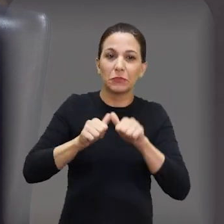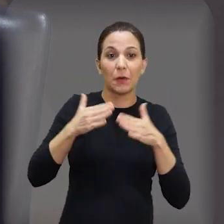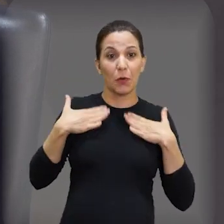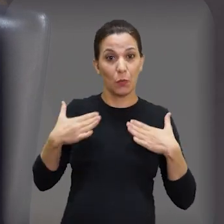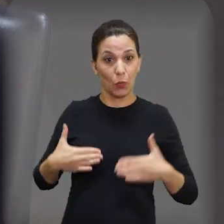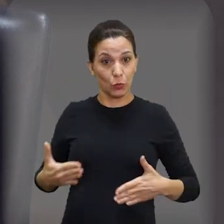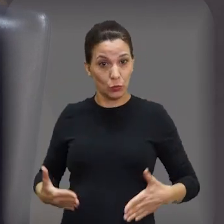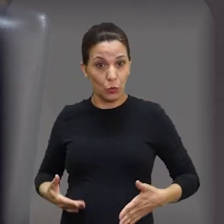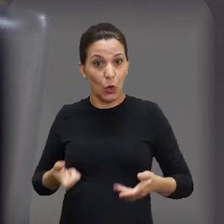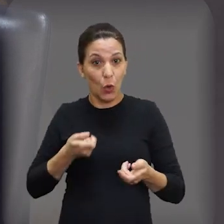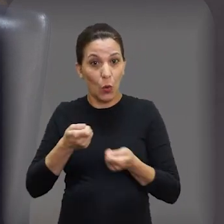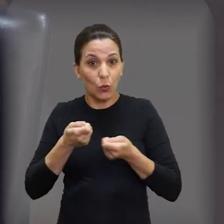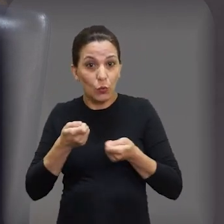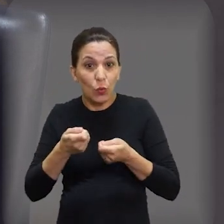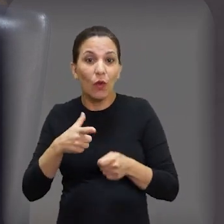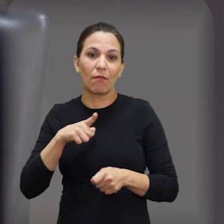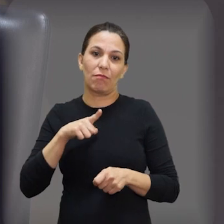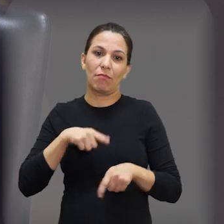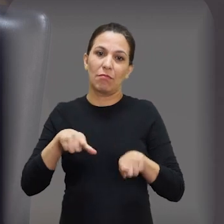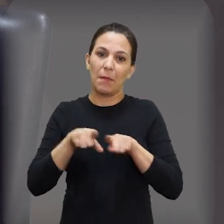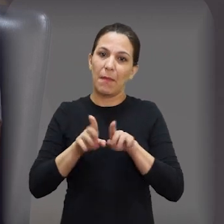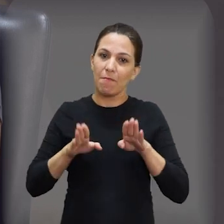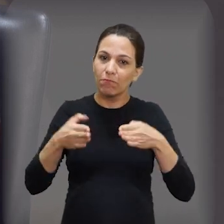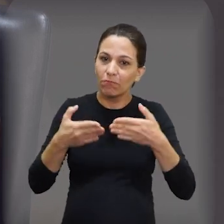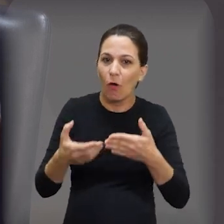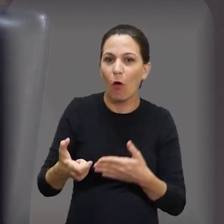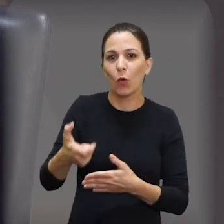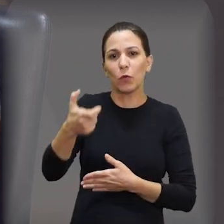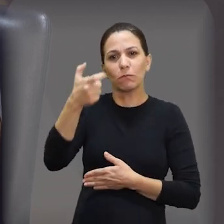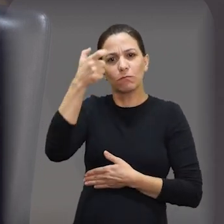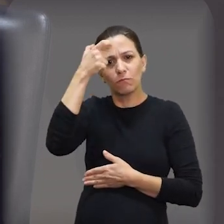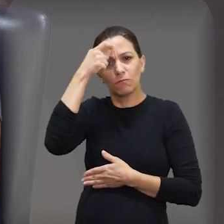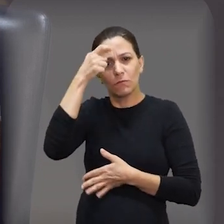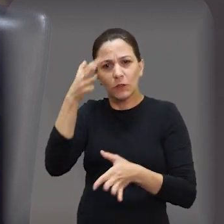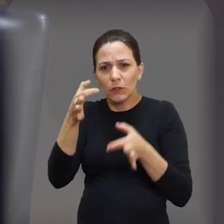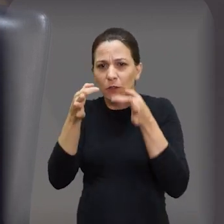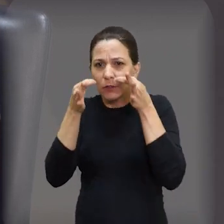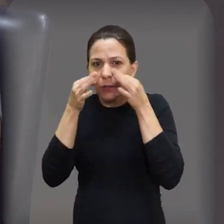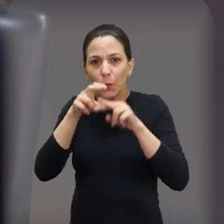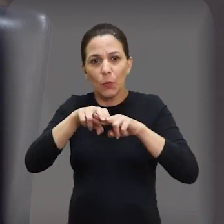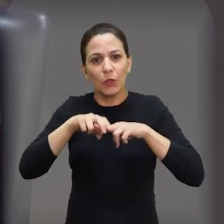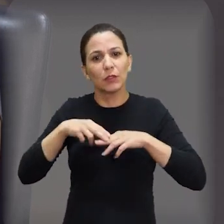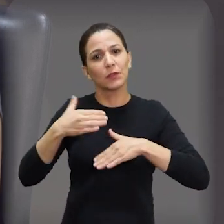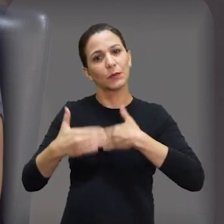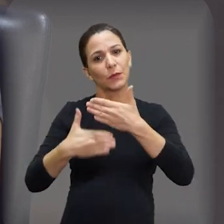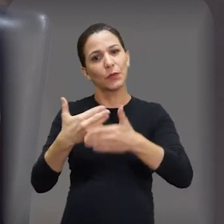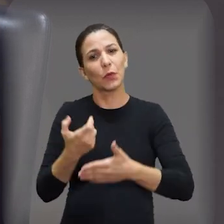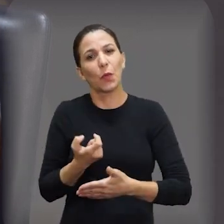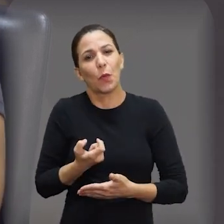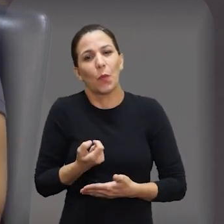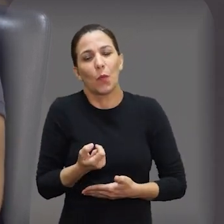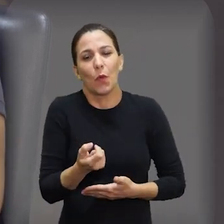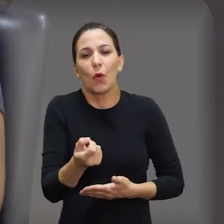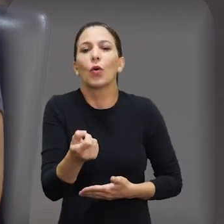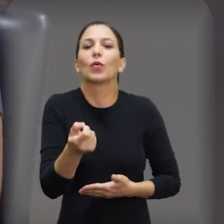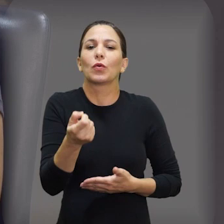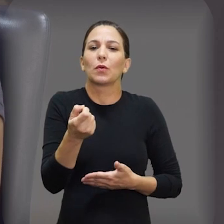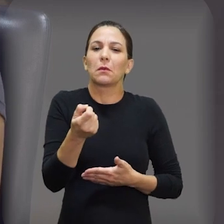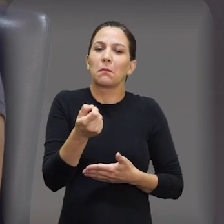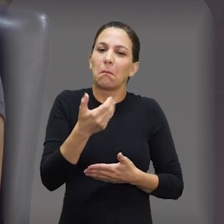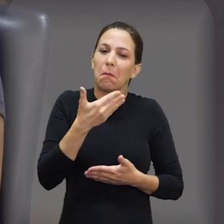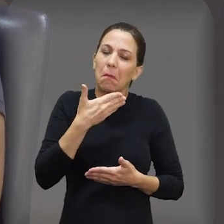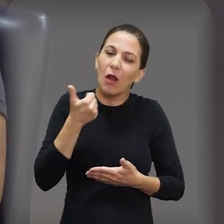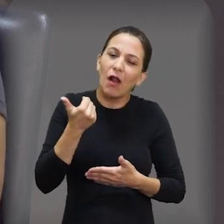e finalmente o exercício começa a ficar mais fácil e o controle postural e a concentração e tudo vai ficando